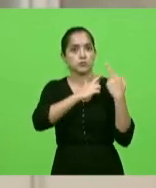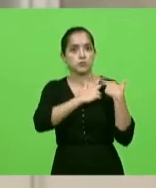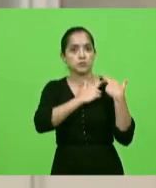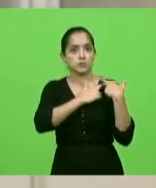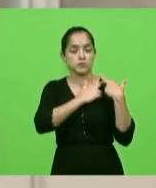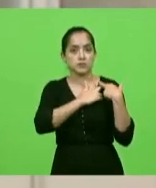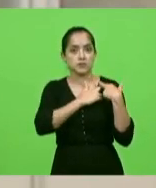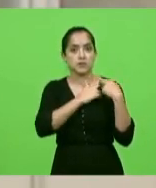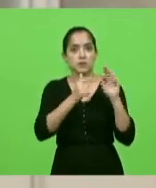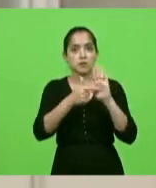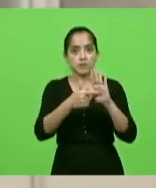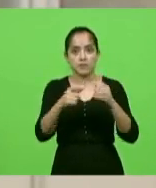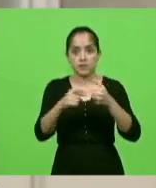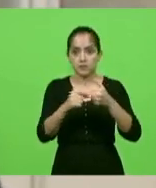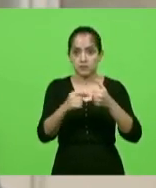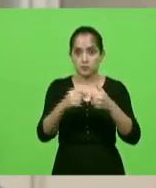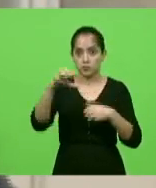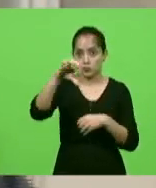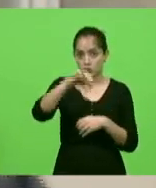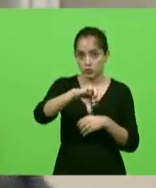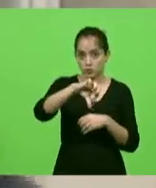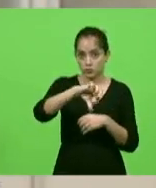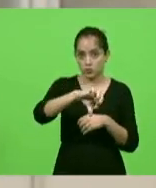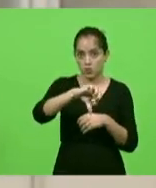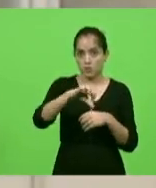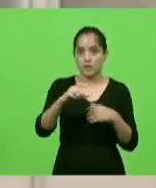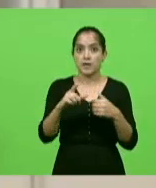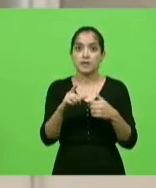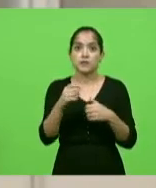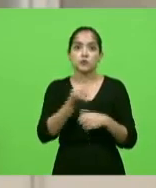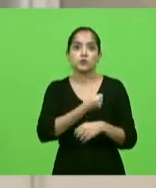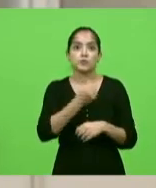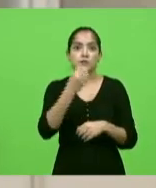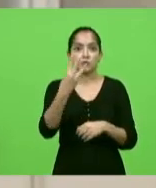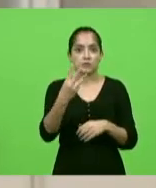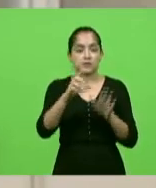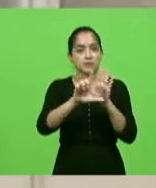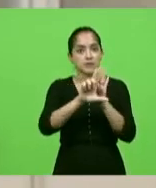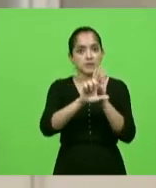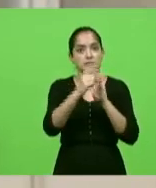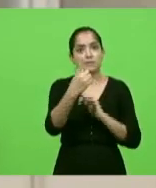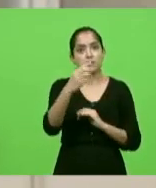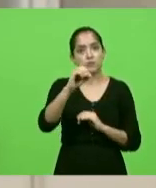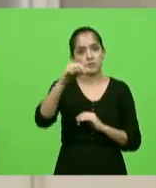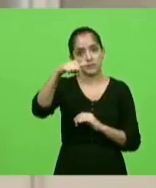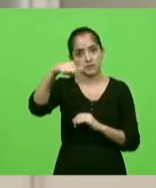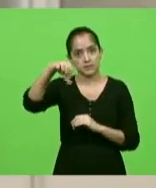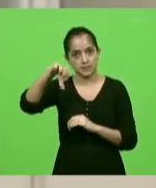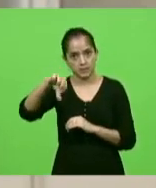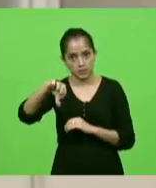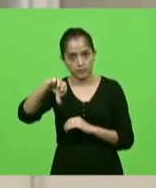responsabilidade previsto no artigo 9º número três da lei 1.079